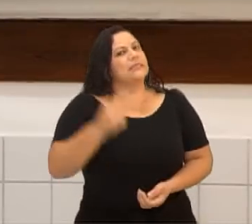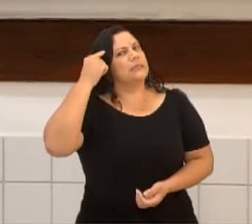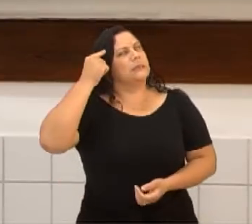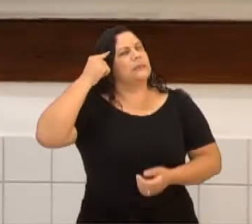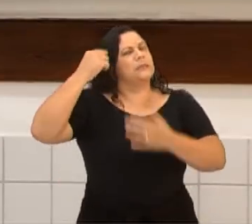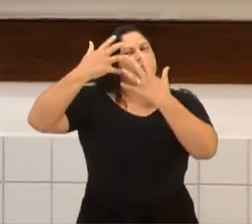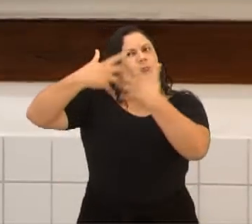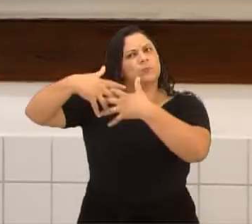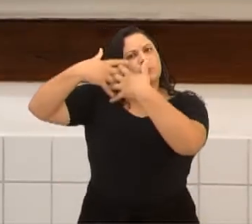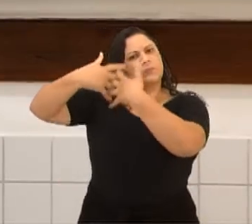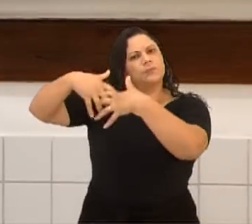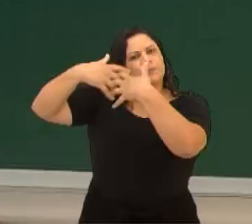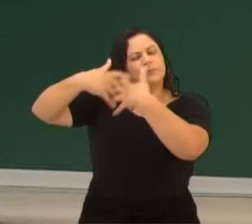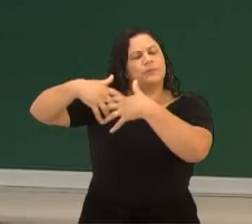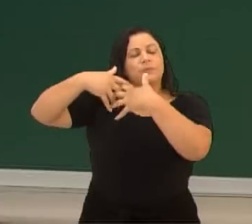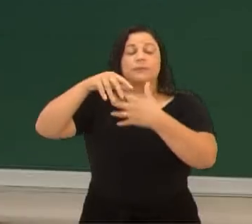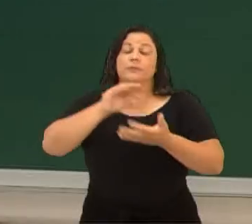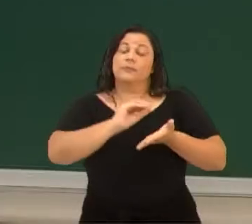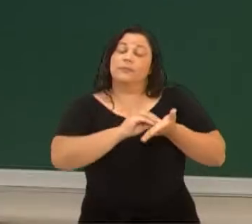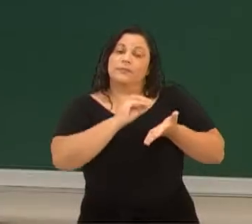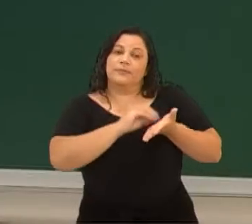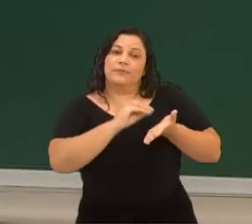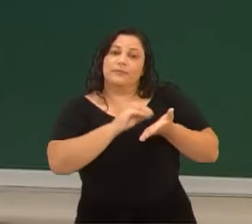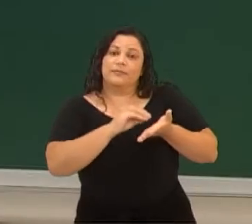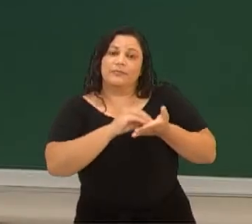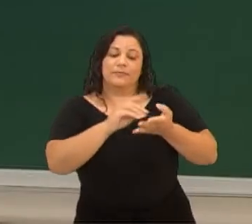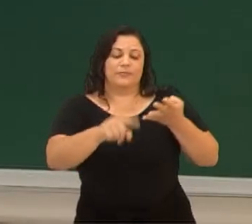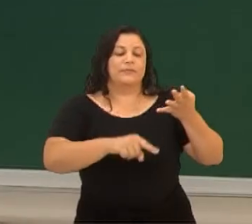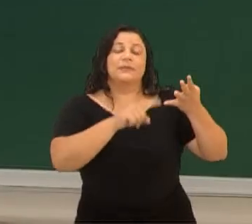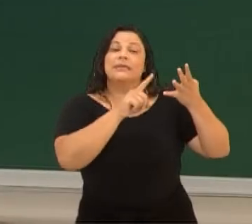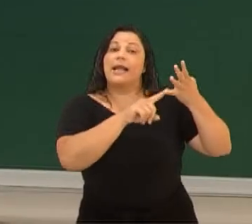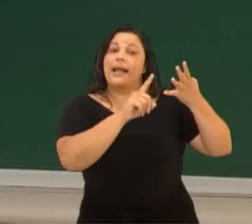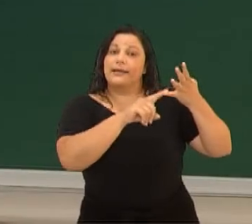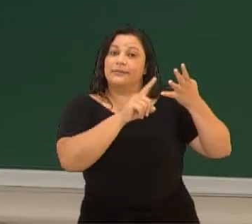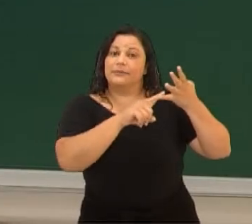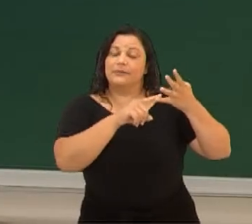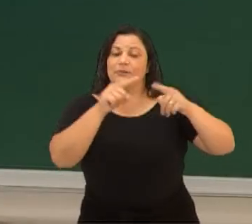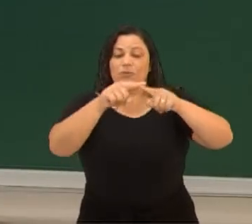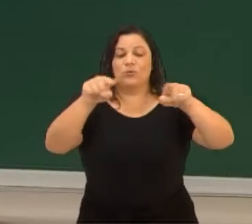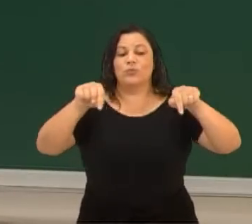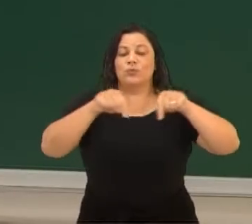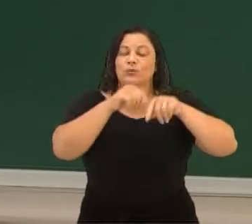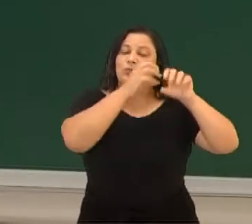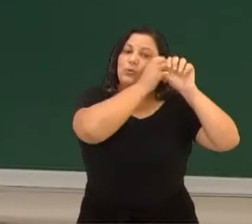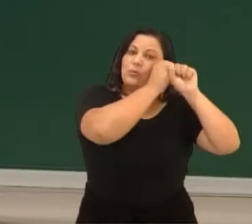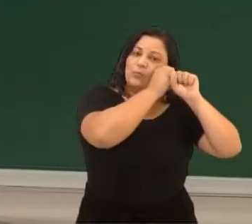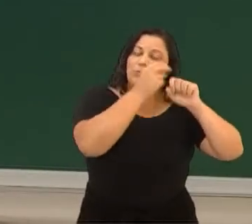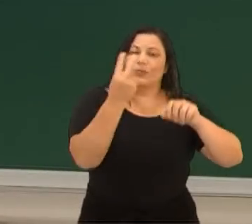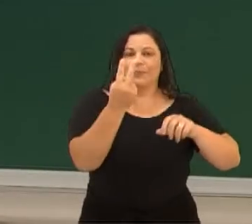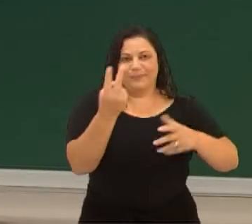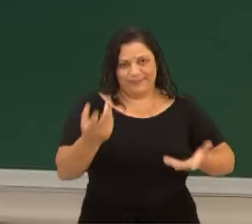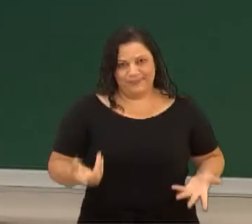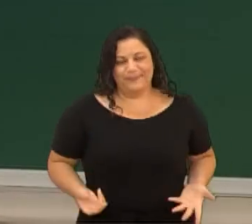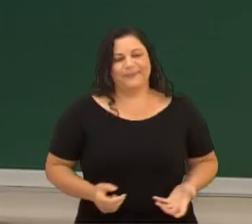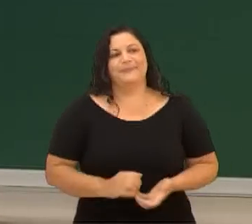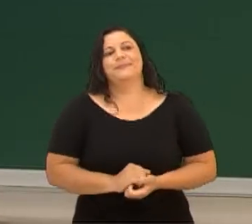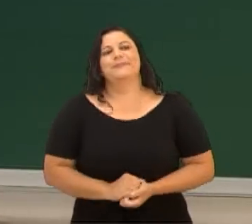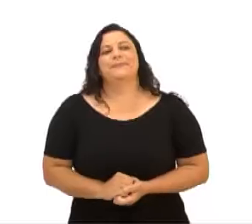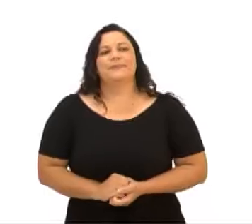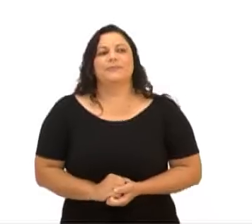para pensar, porque falta ainda mais uma área. A área do dormitório 2. Vamos juntos então,